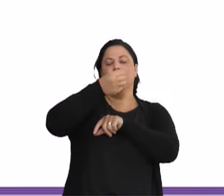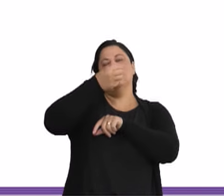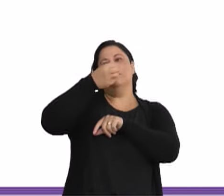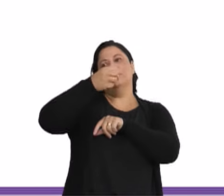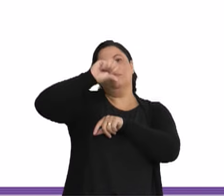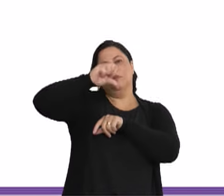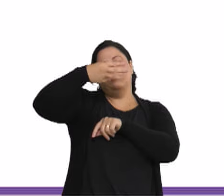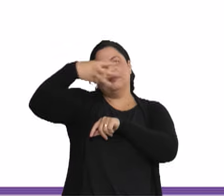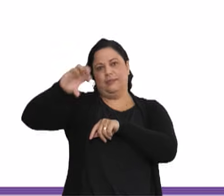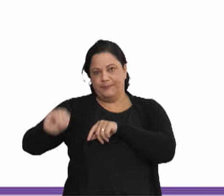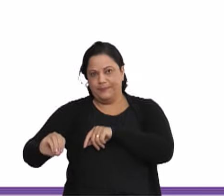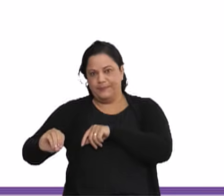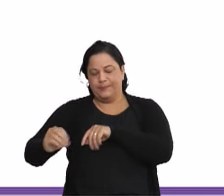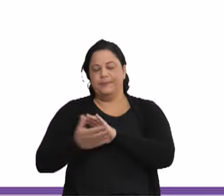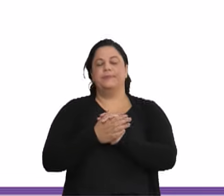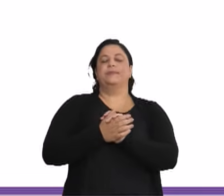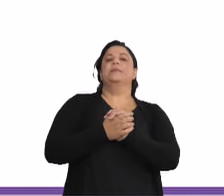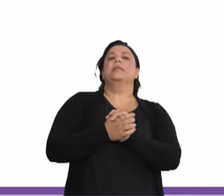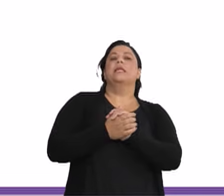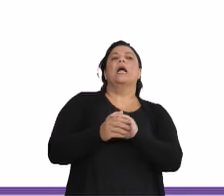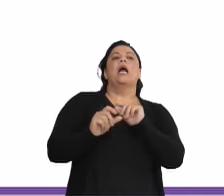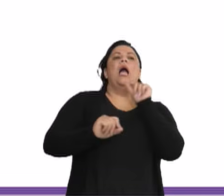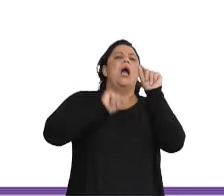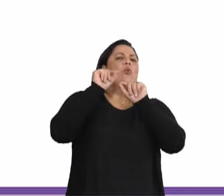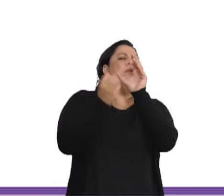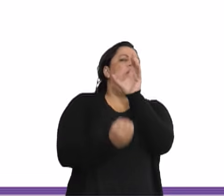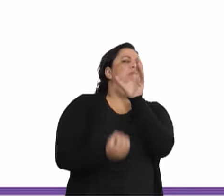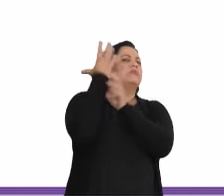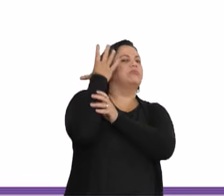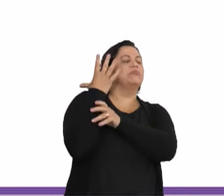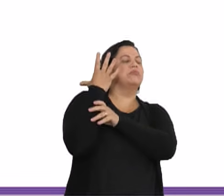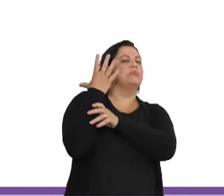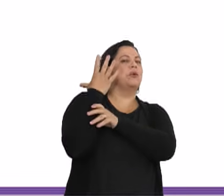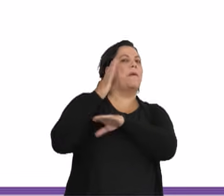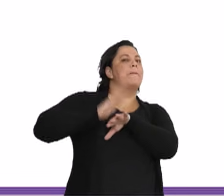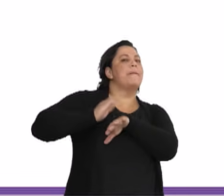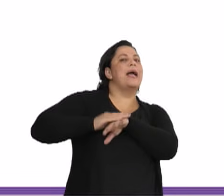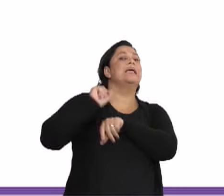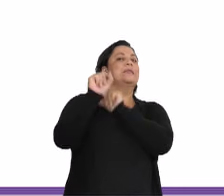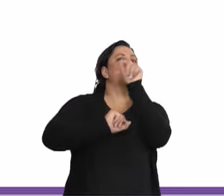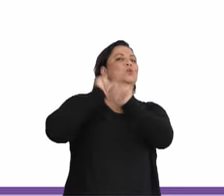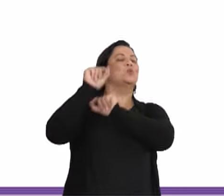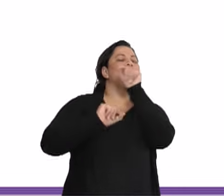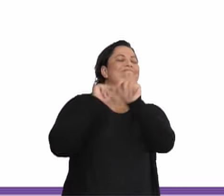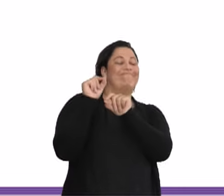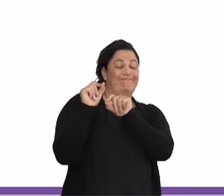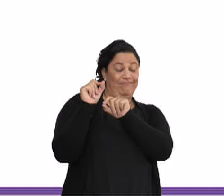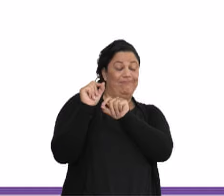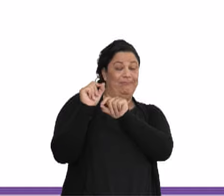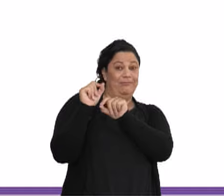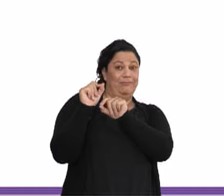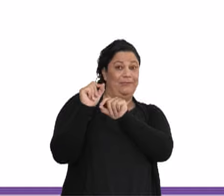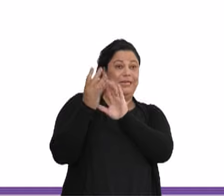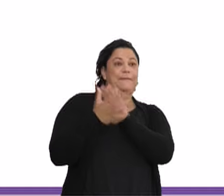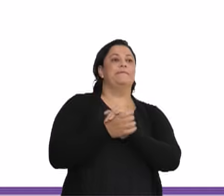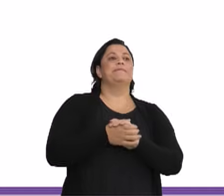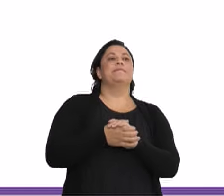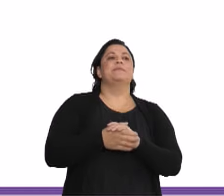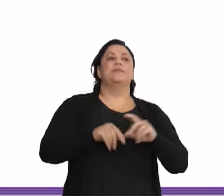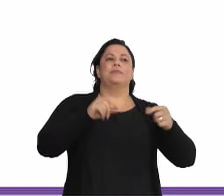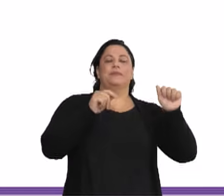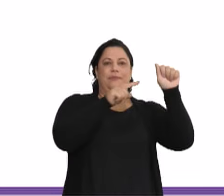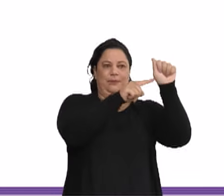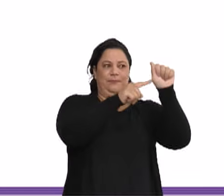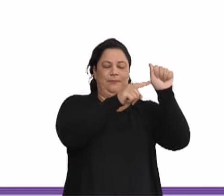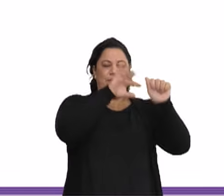governo, veio também a criação do quê? O Ministério do Trabalho criou o quê? Lá em 1930. A.